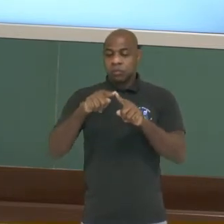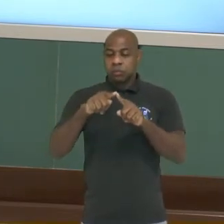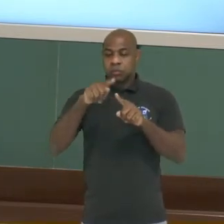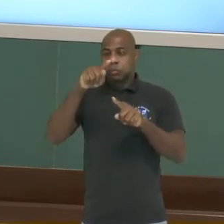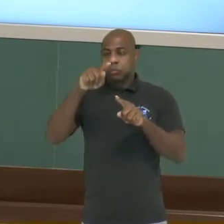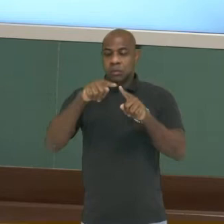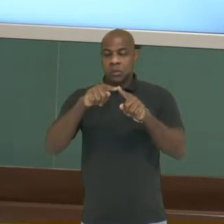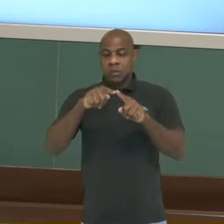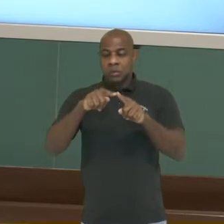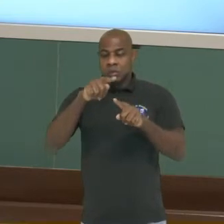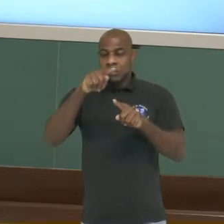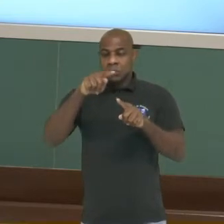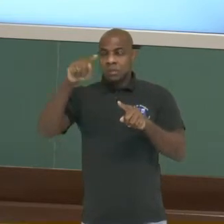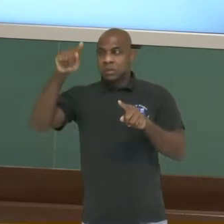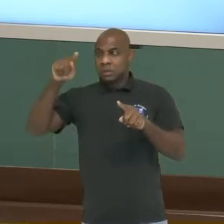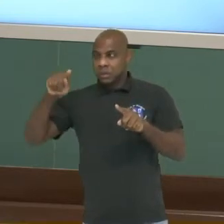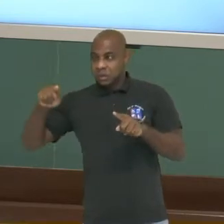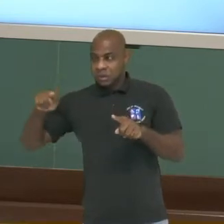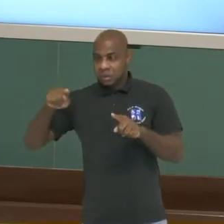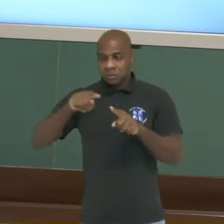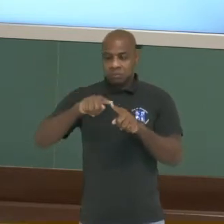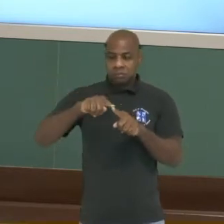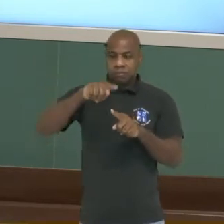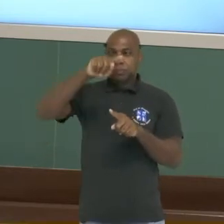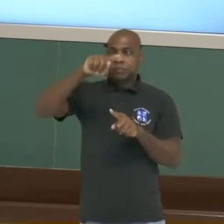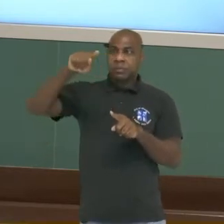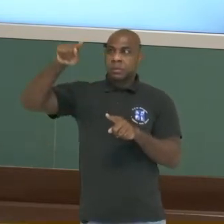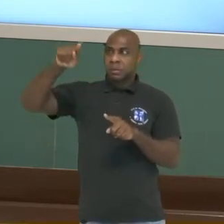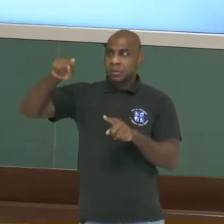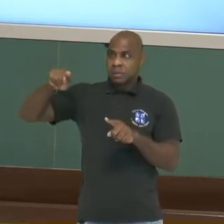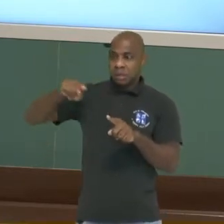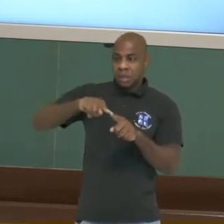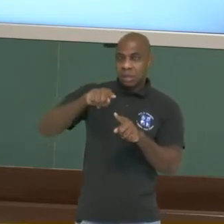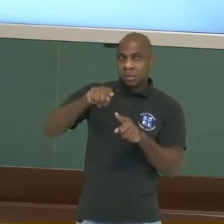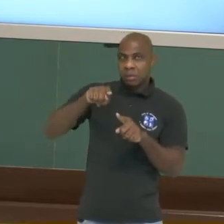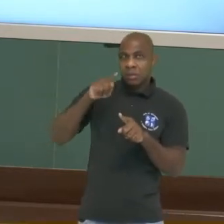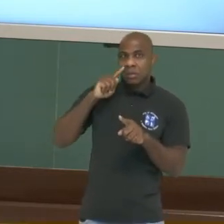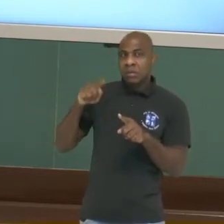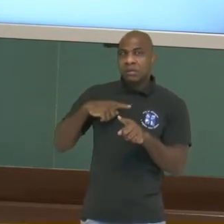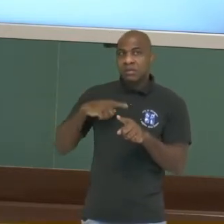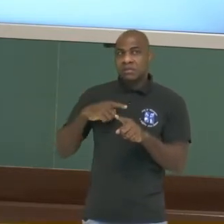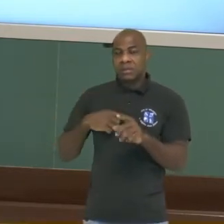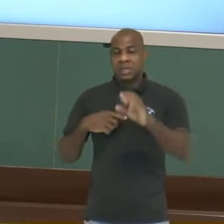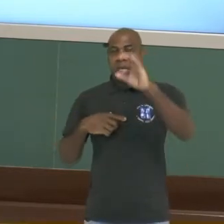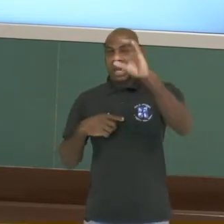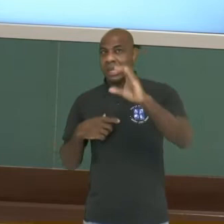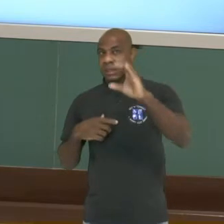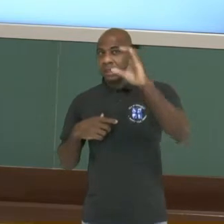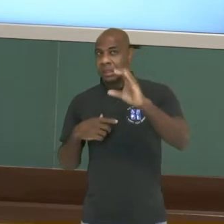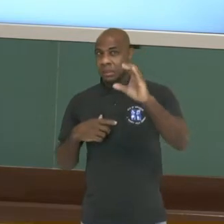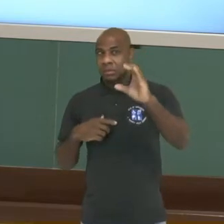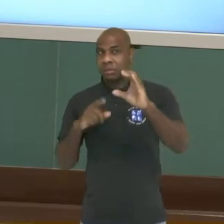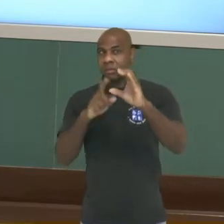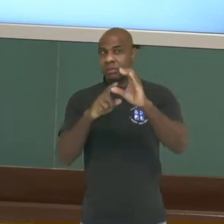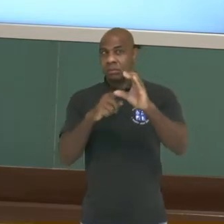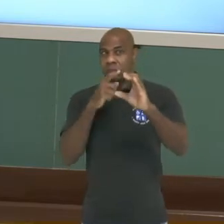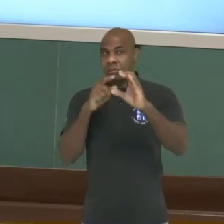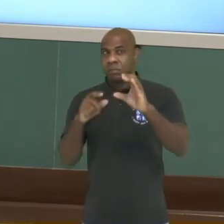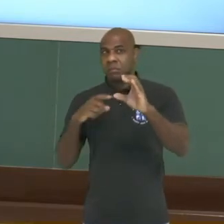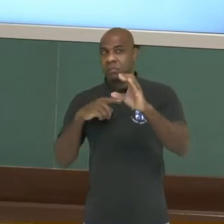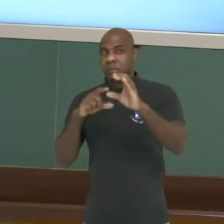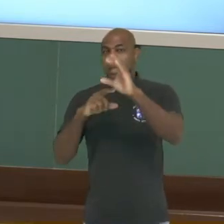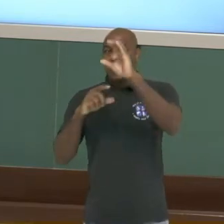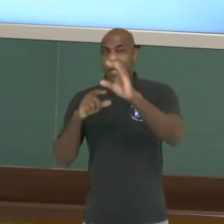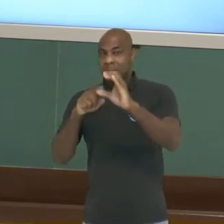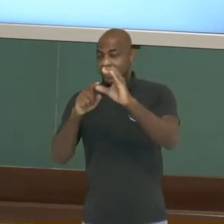eu estou dizendo que o ângulo está aqui, este pedacinho aqui vai ser o nosso cateto oposto. Este que está ajudando